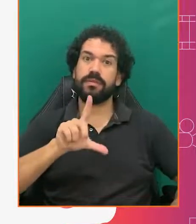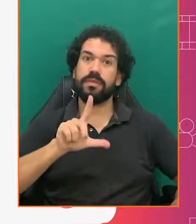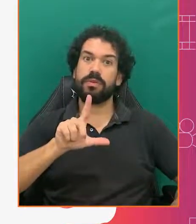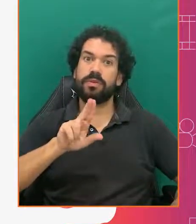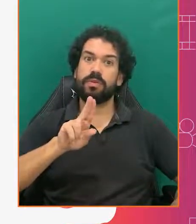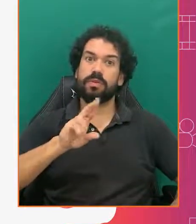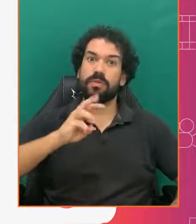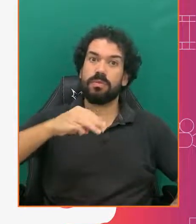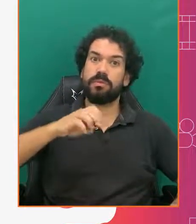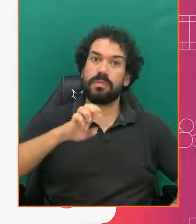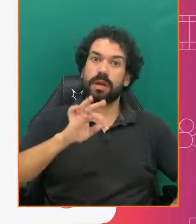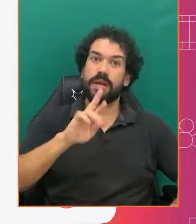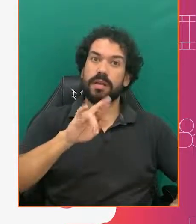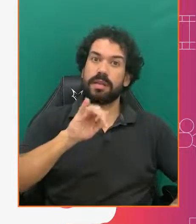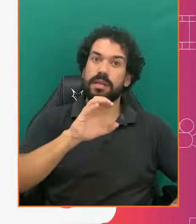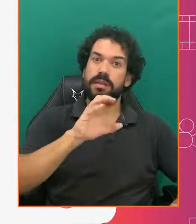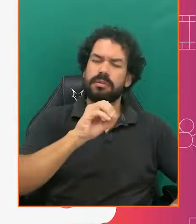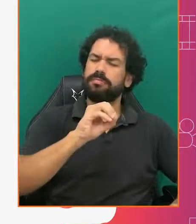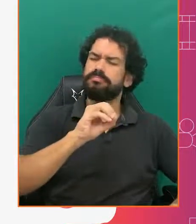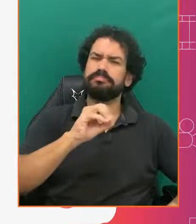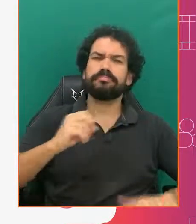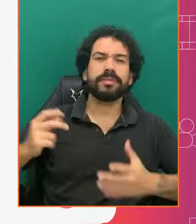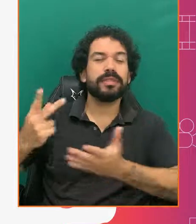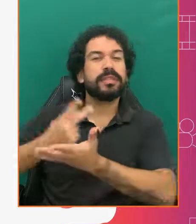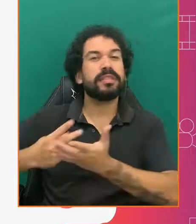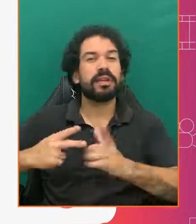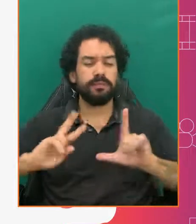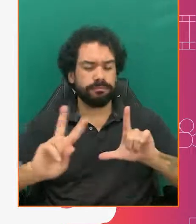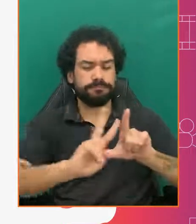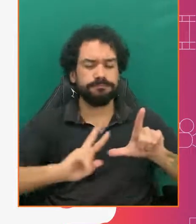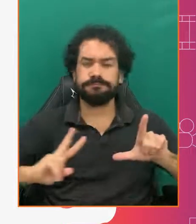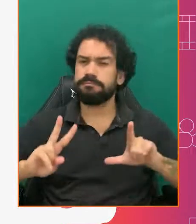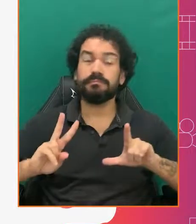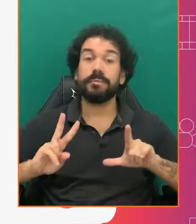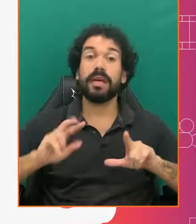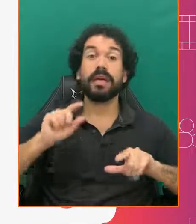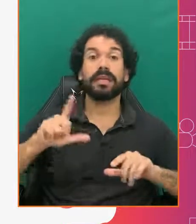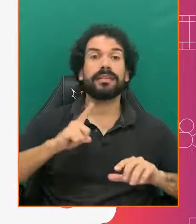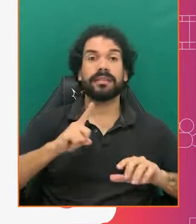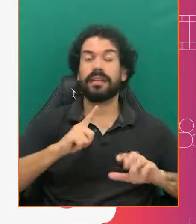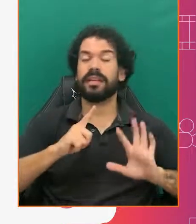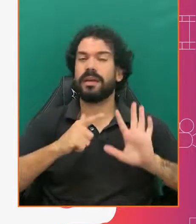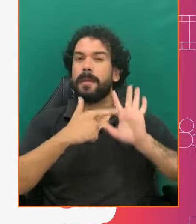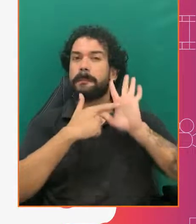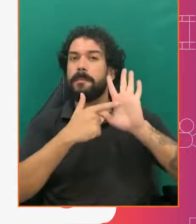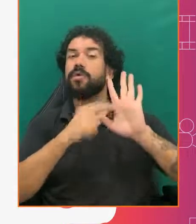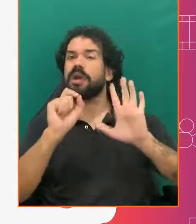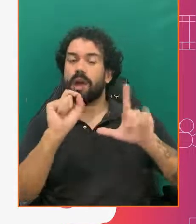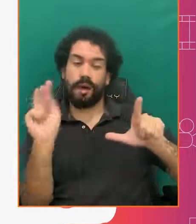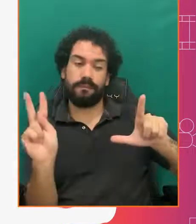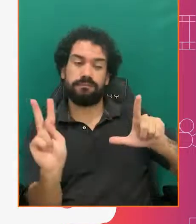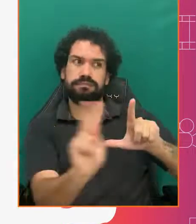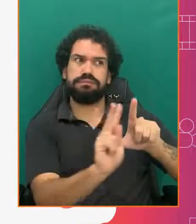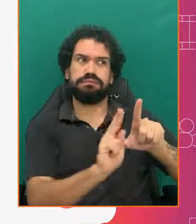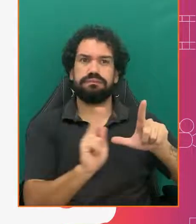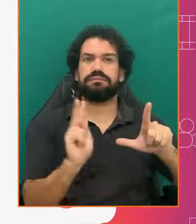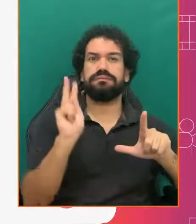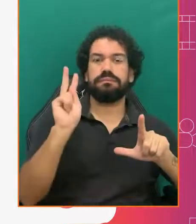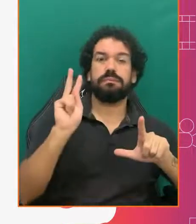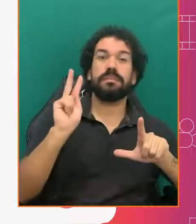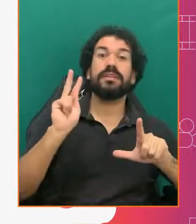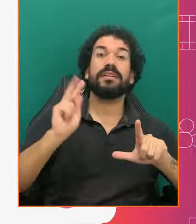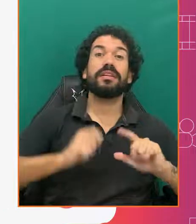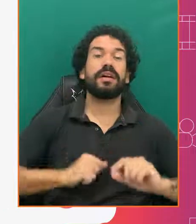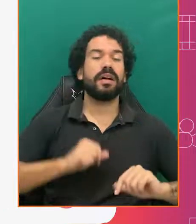Quando a gente fala de desenho volumétrico, claramente tem uma relação com a ideia de